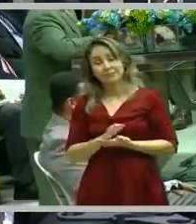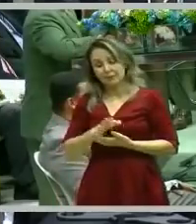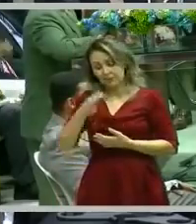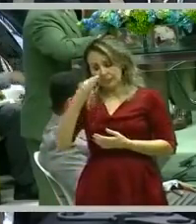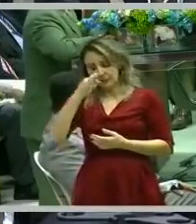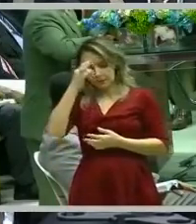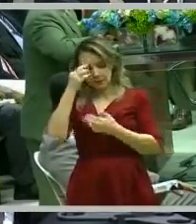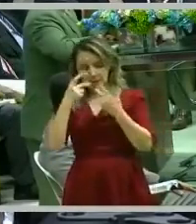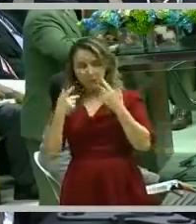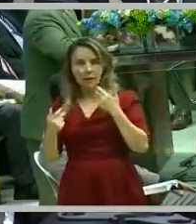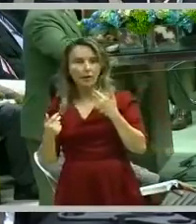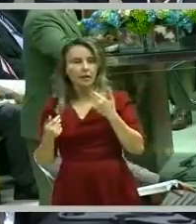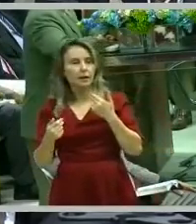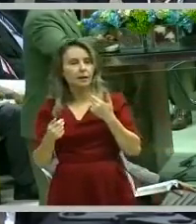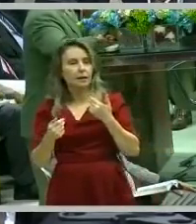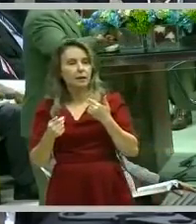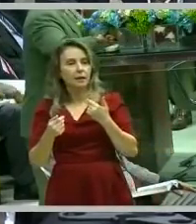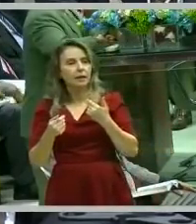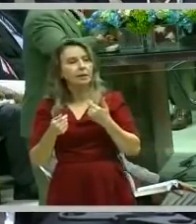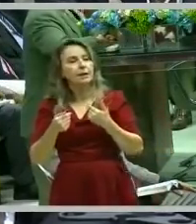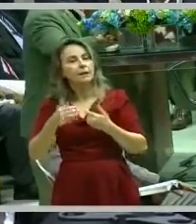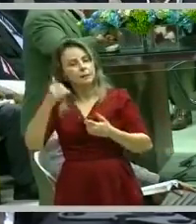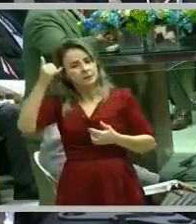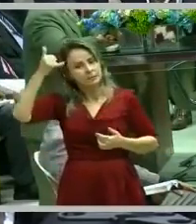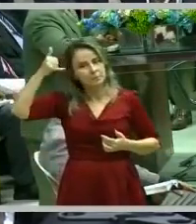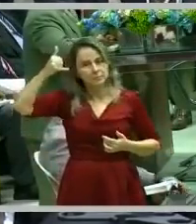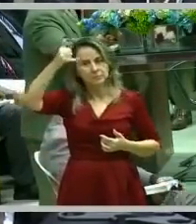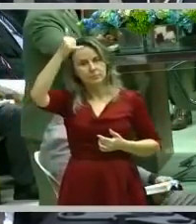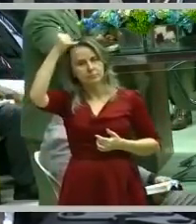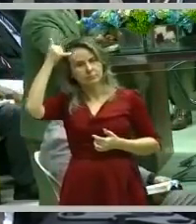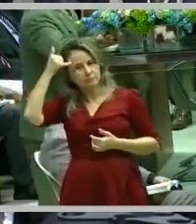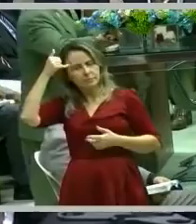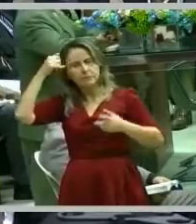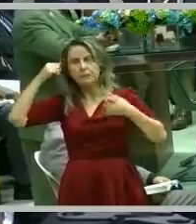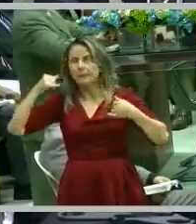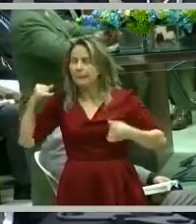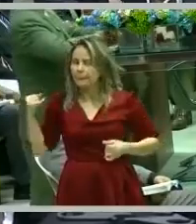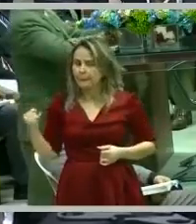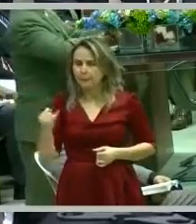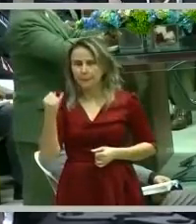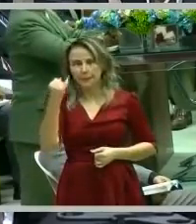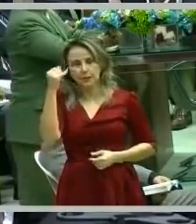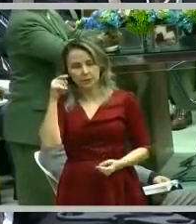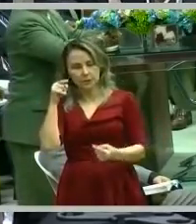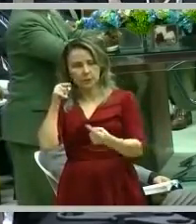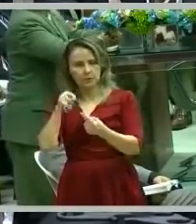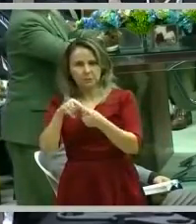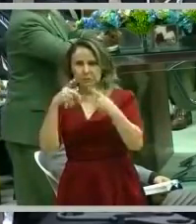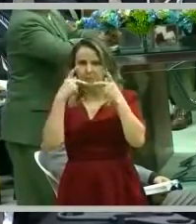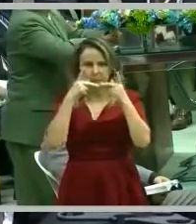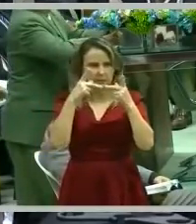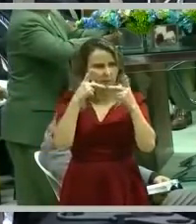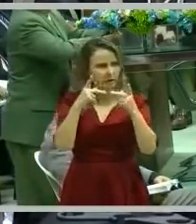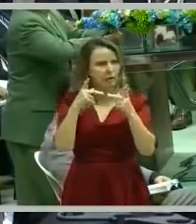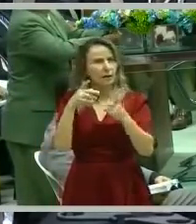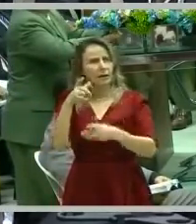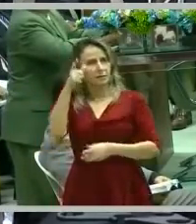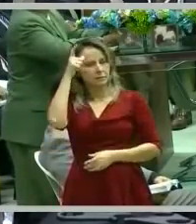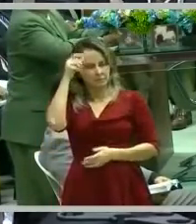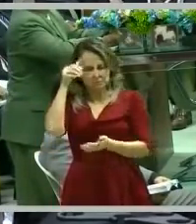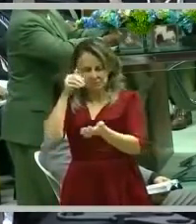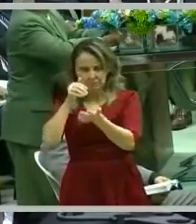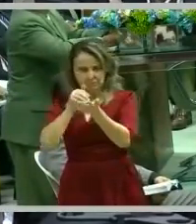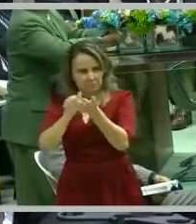necessário. Esse revestimento é para pregar. Esse revestimento é para expulsar demônio. Esse revestimento é para